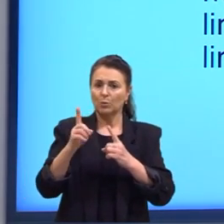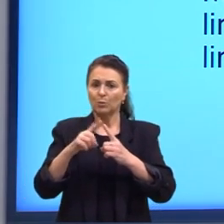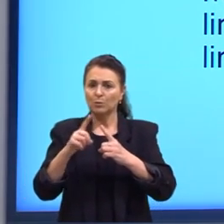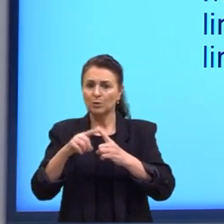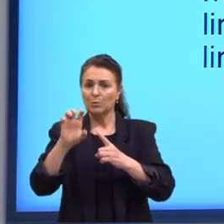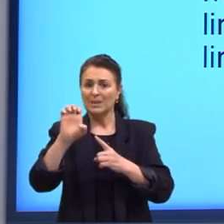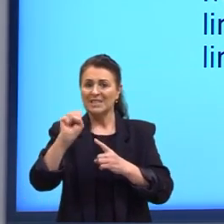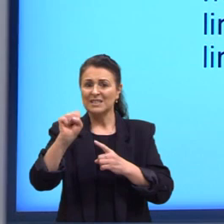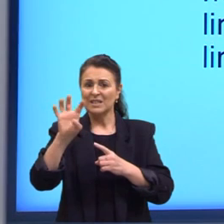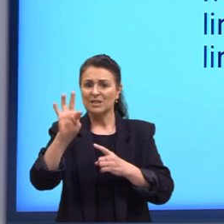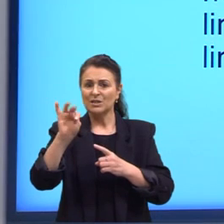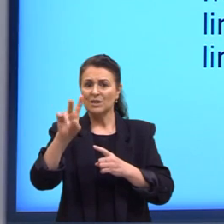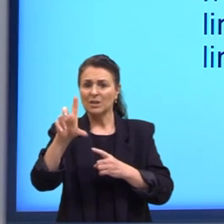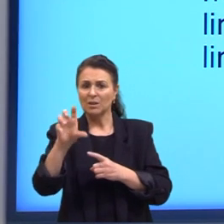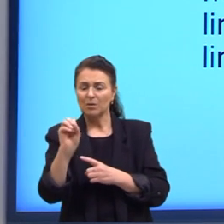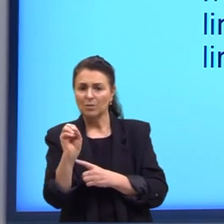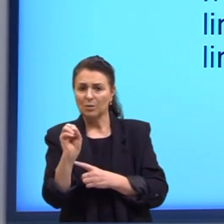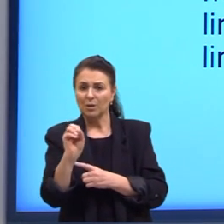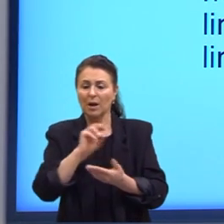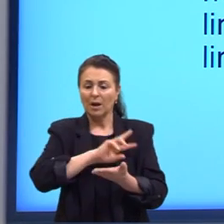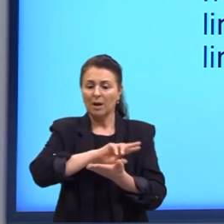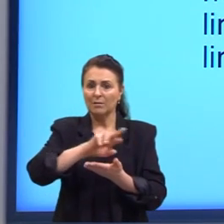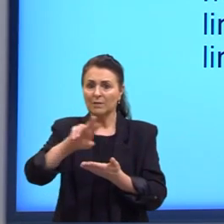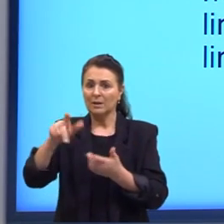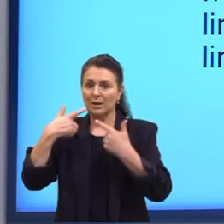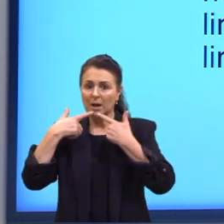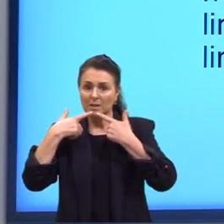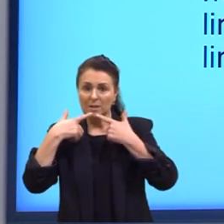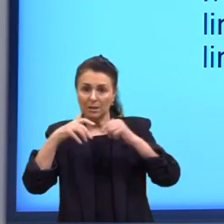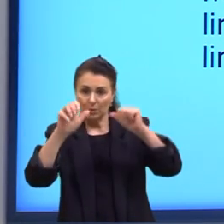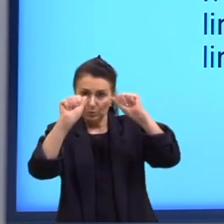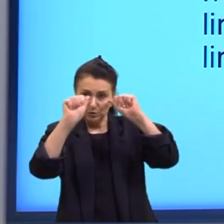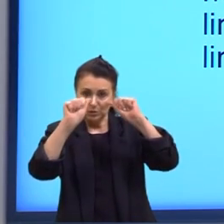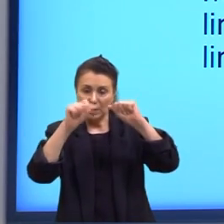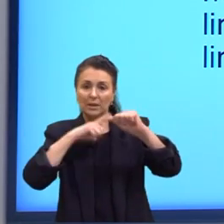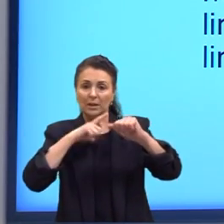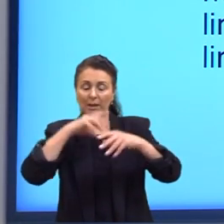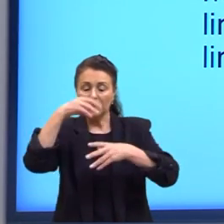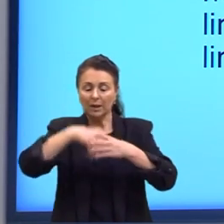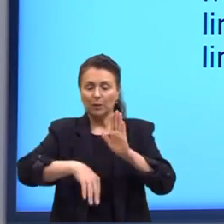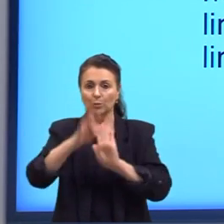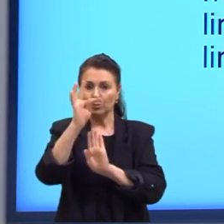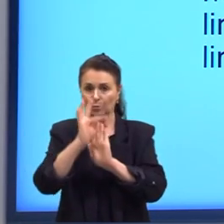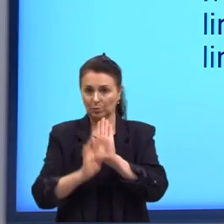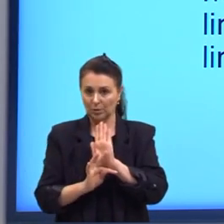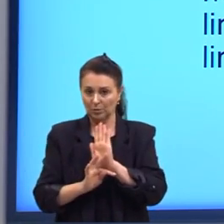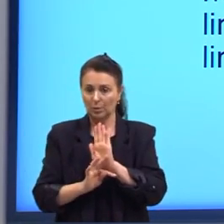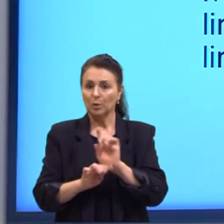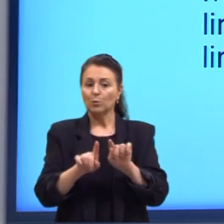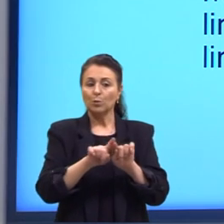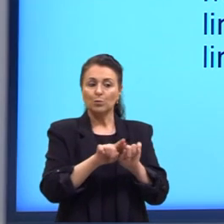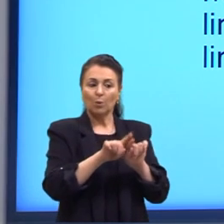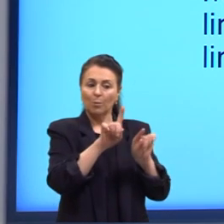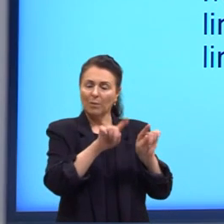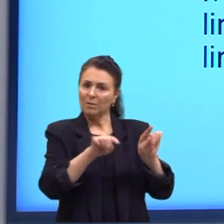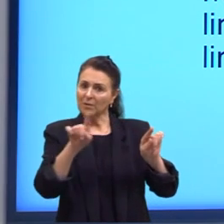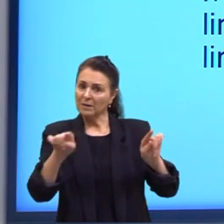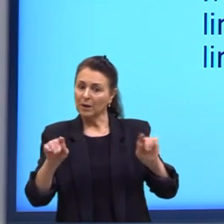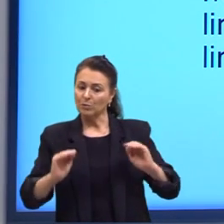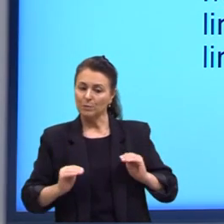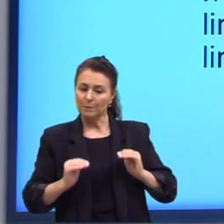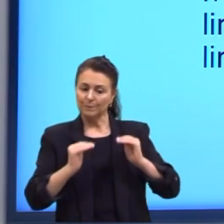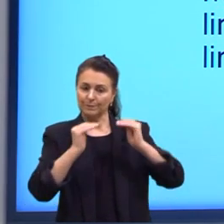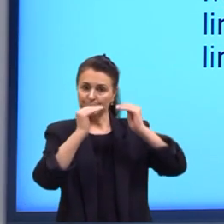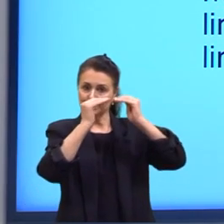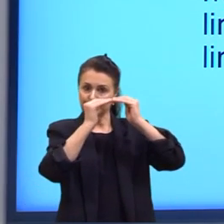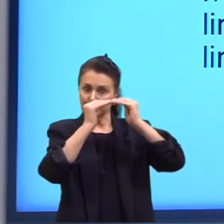estilo diz respeito à variedade linguística adotada em um texto se você optou pelo uso da variante padrão é